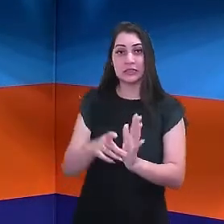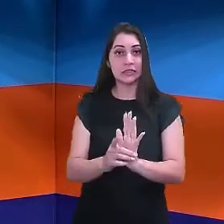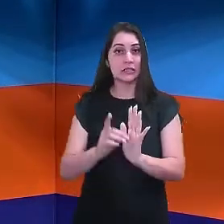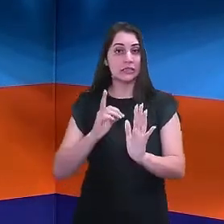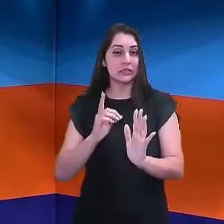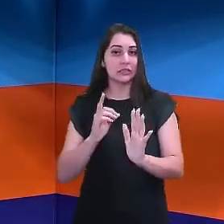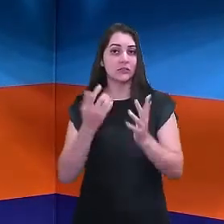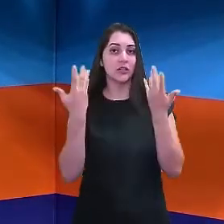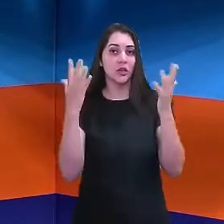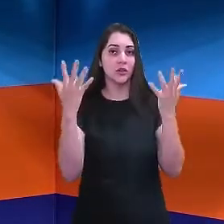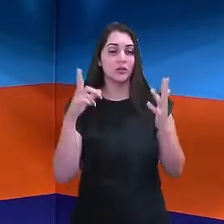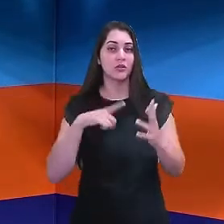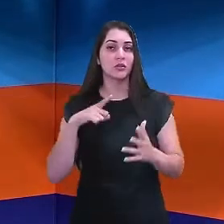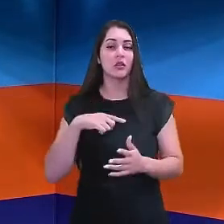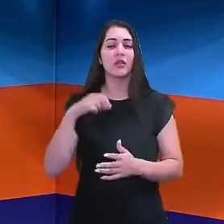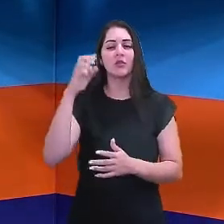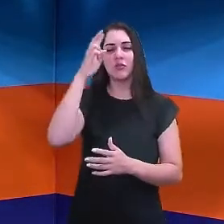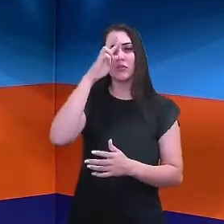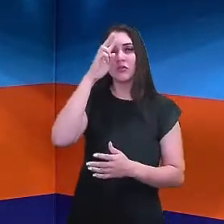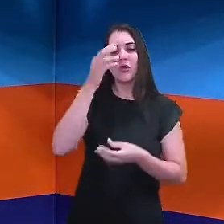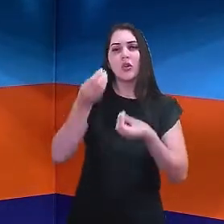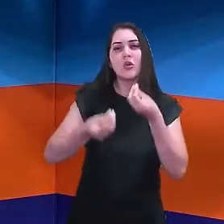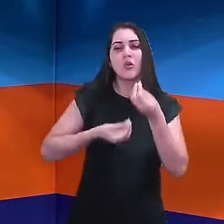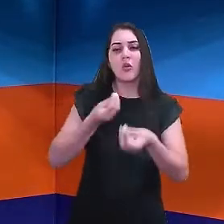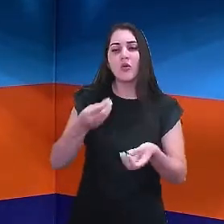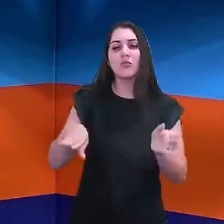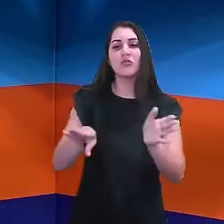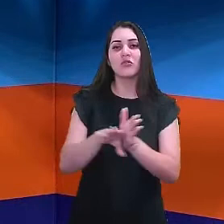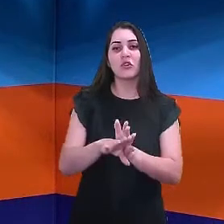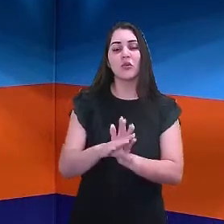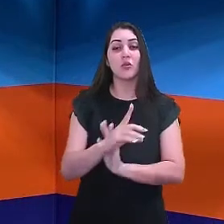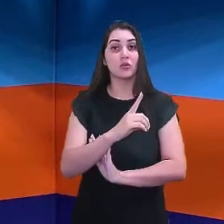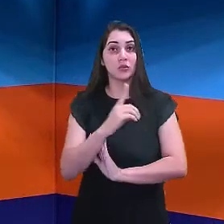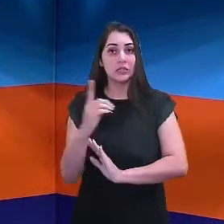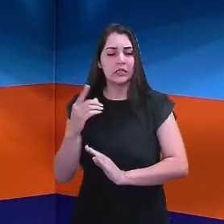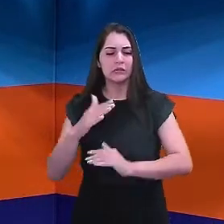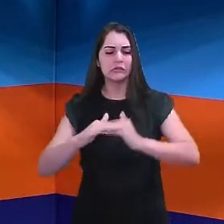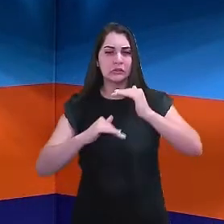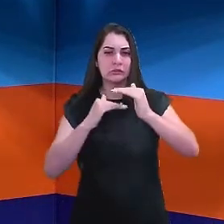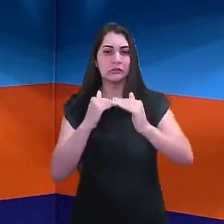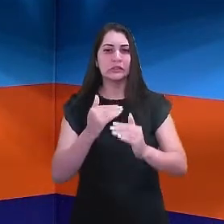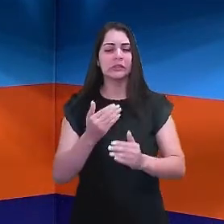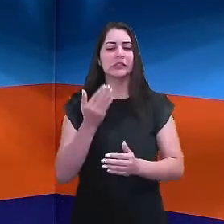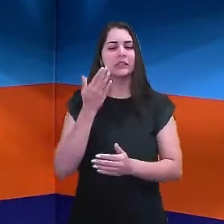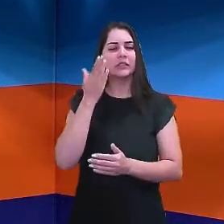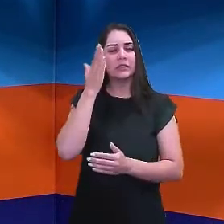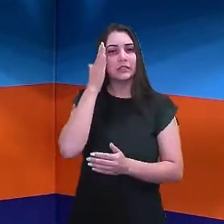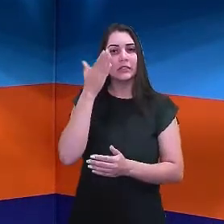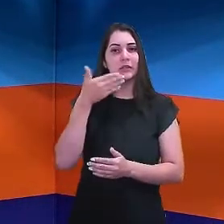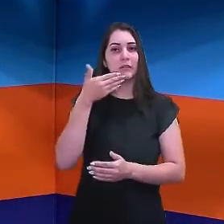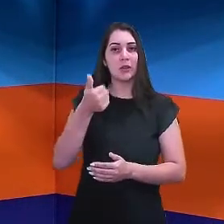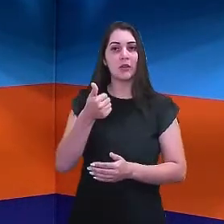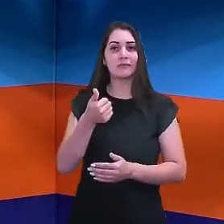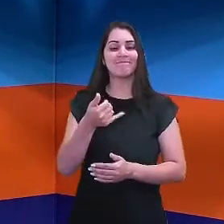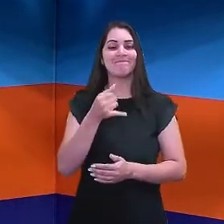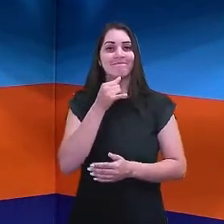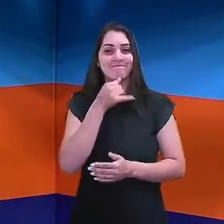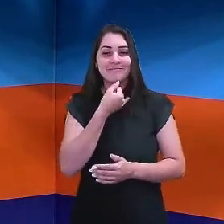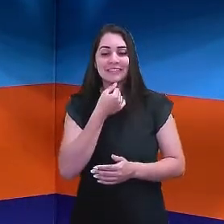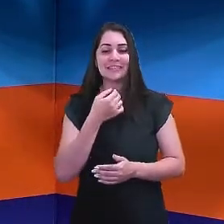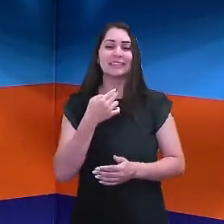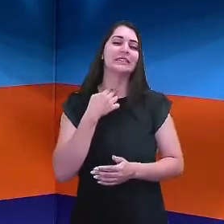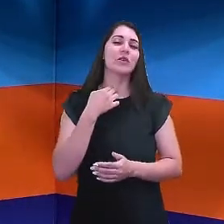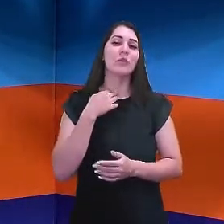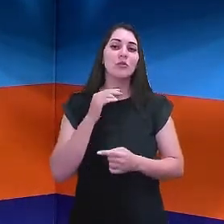história. Como a gente chegou àquela data, como foi o desenvolvimento. E é isso que a gente vai entender melhor. Infelizmente, não posso colocar